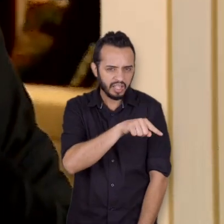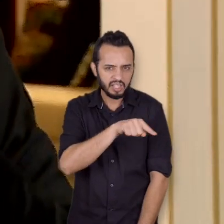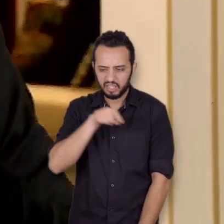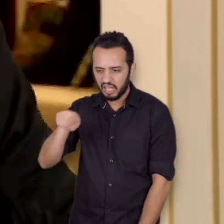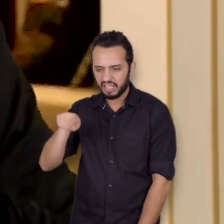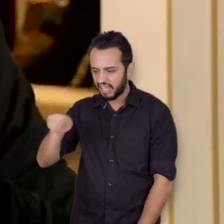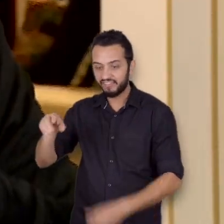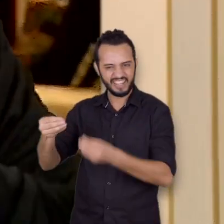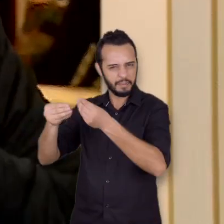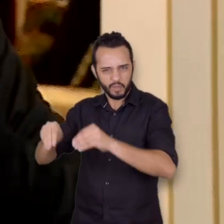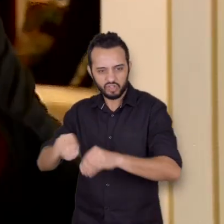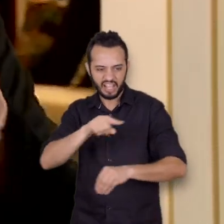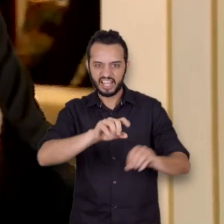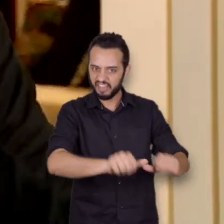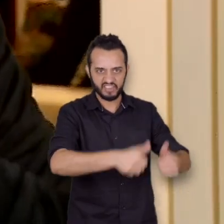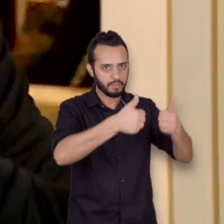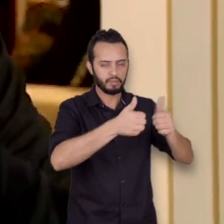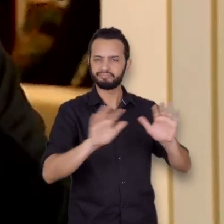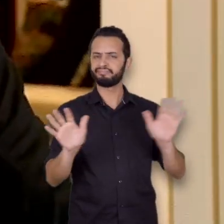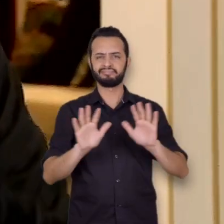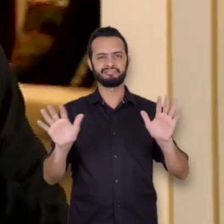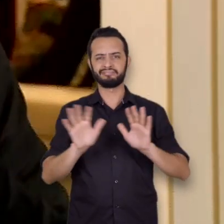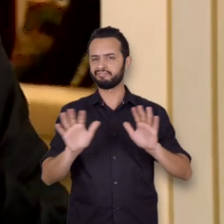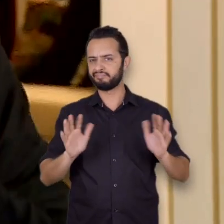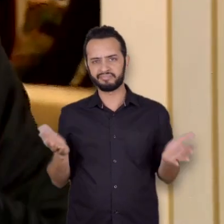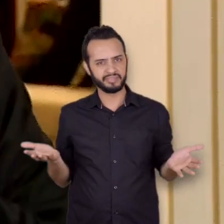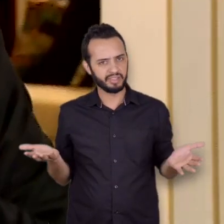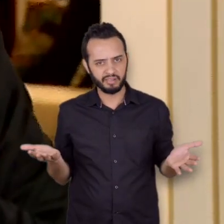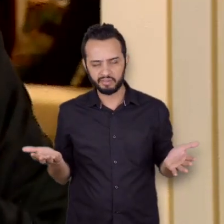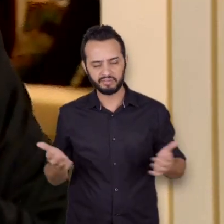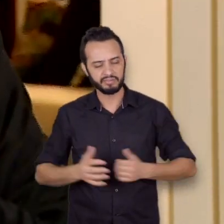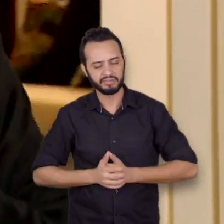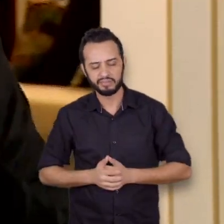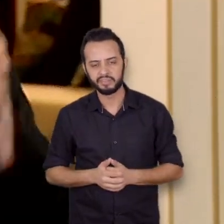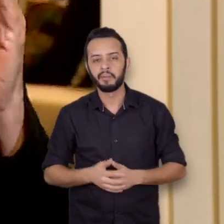significa que um dos alunos de uma dessas escolas